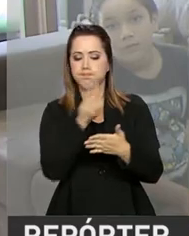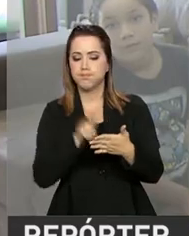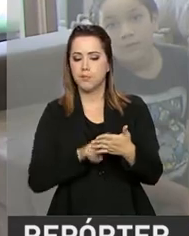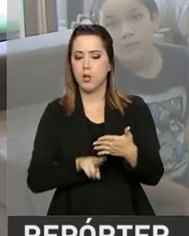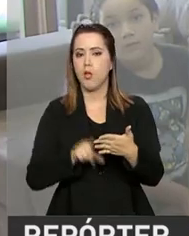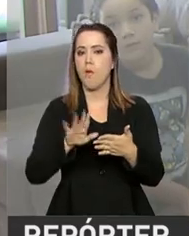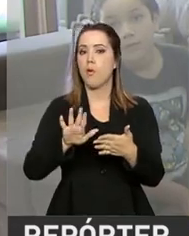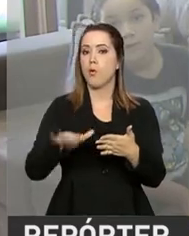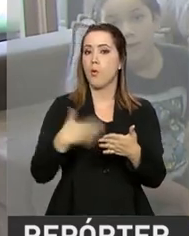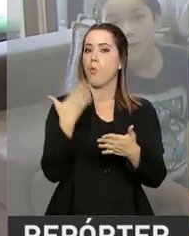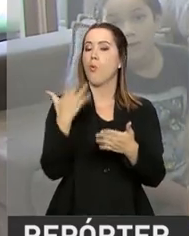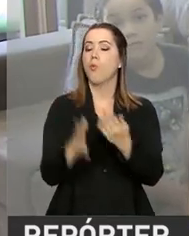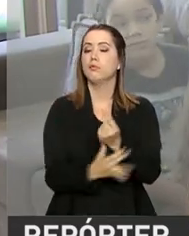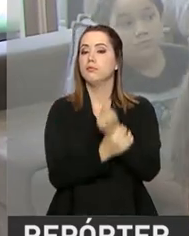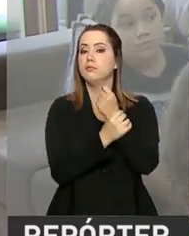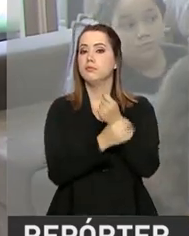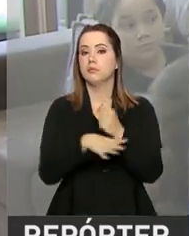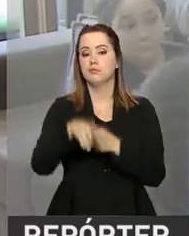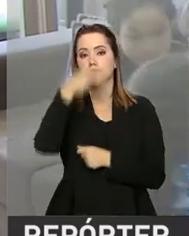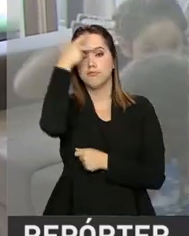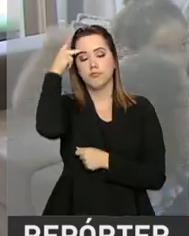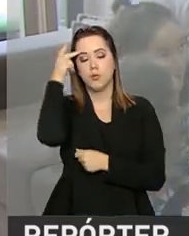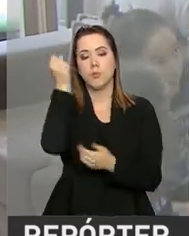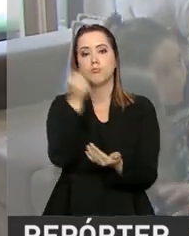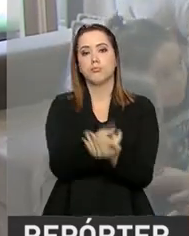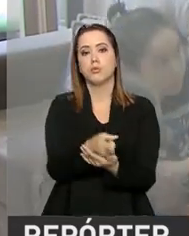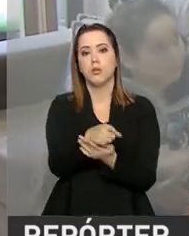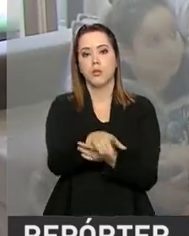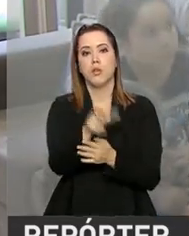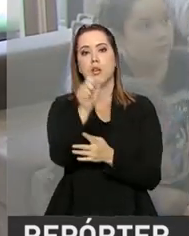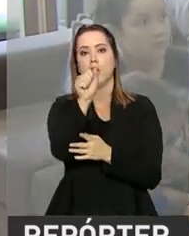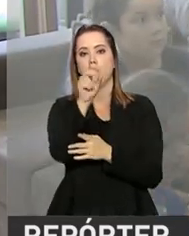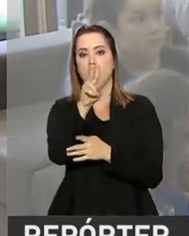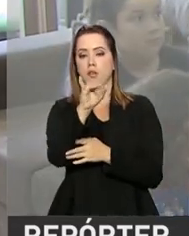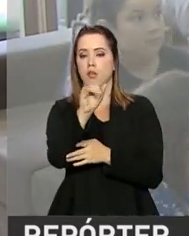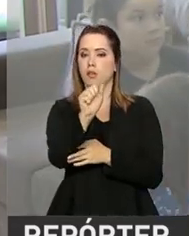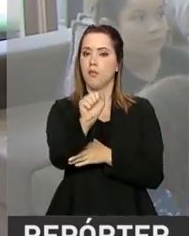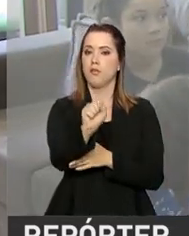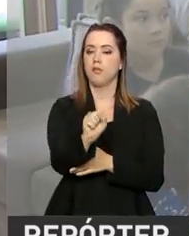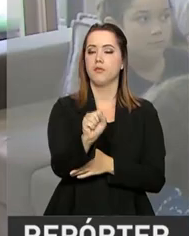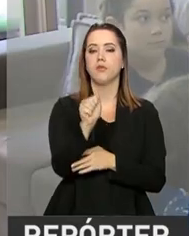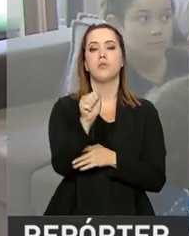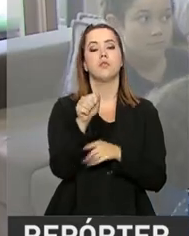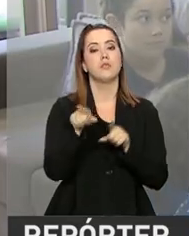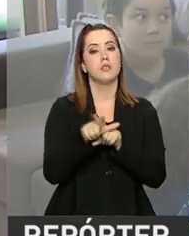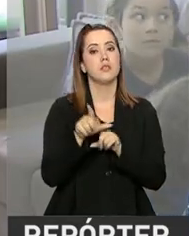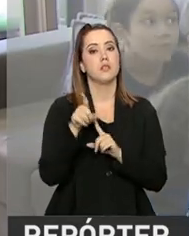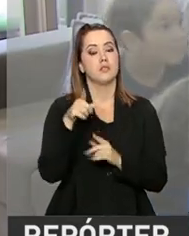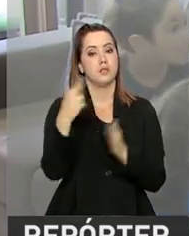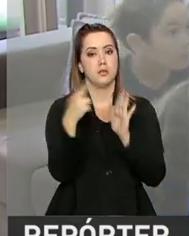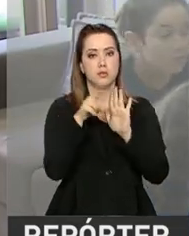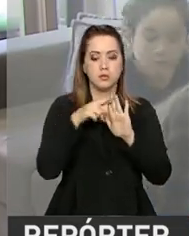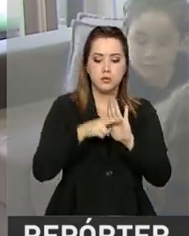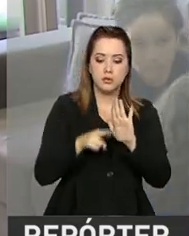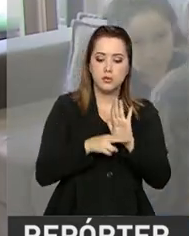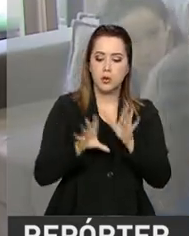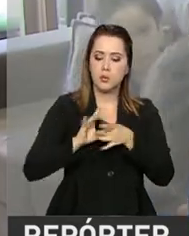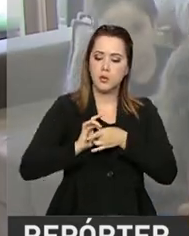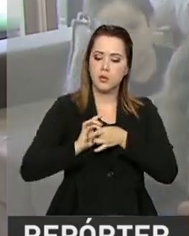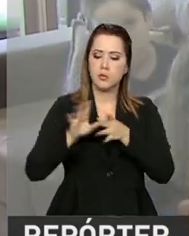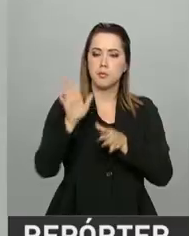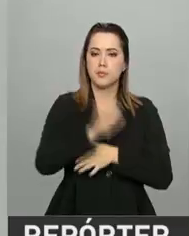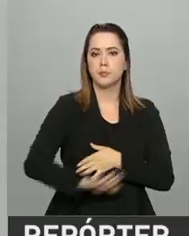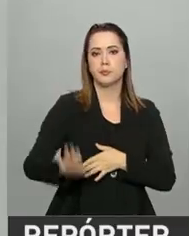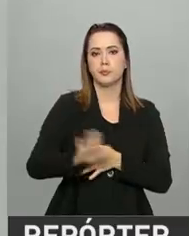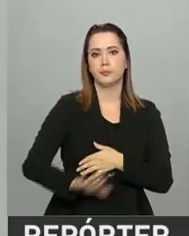segurança para o consumidor. A Anvisa possui regras rigorosas para a liberação dos produtos destinados às